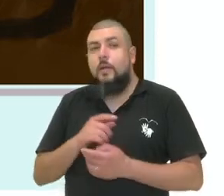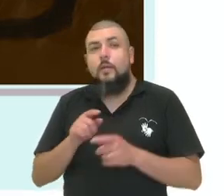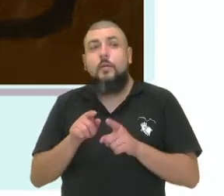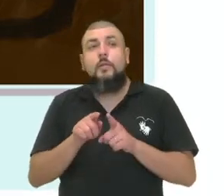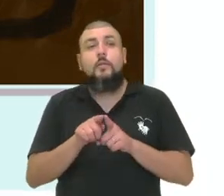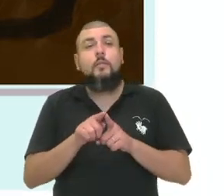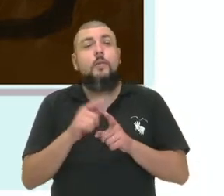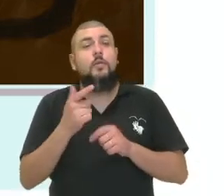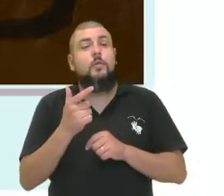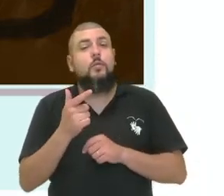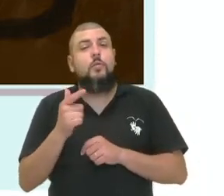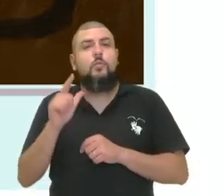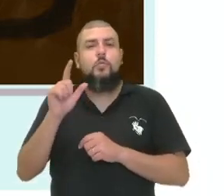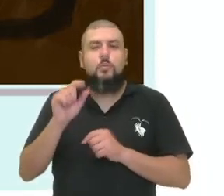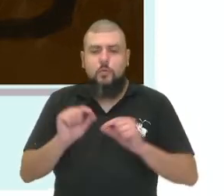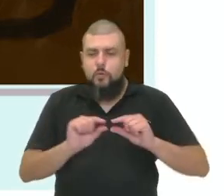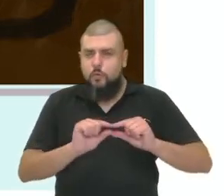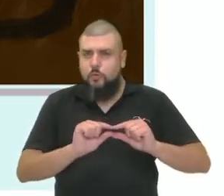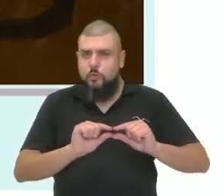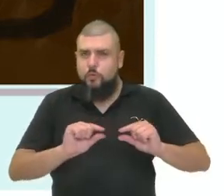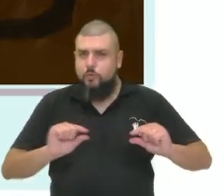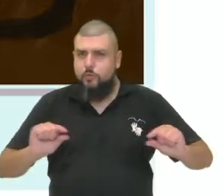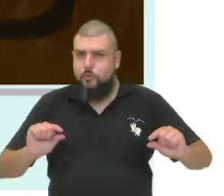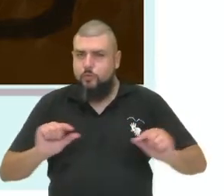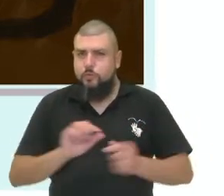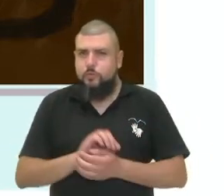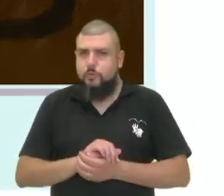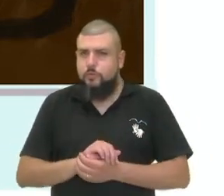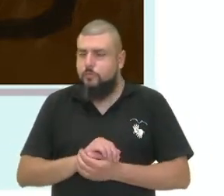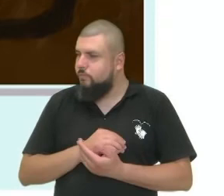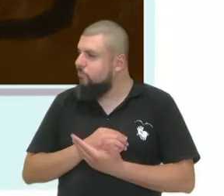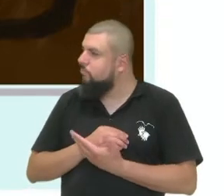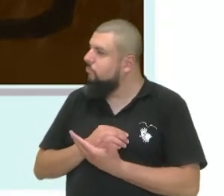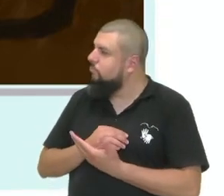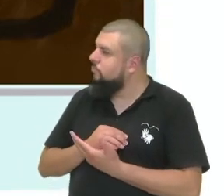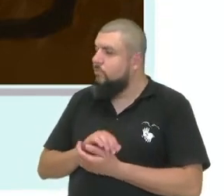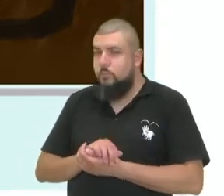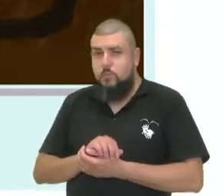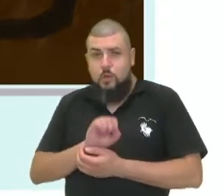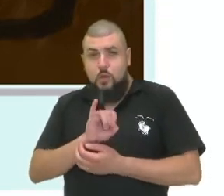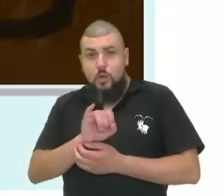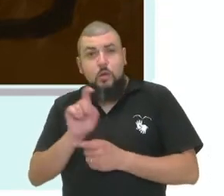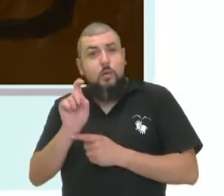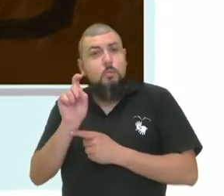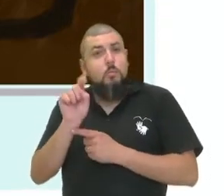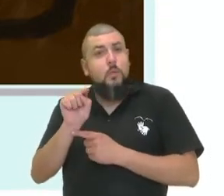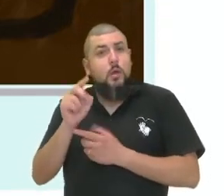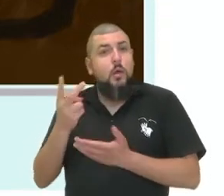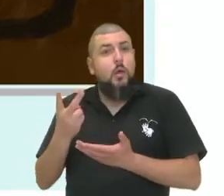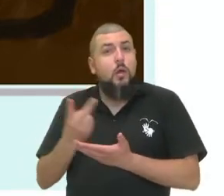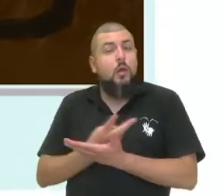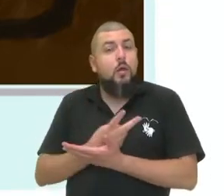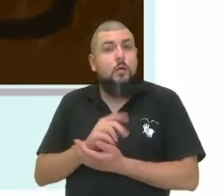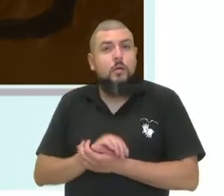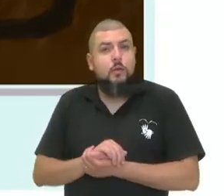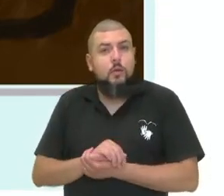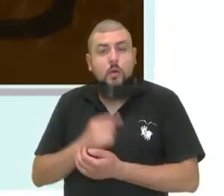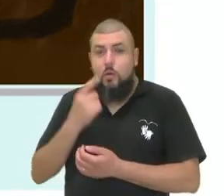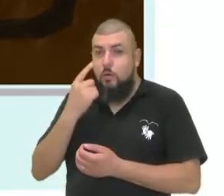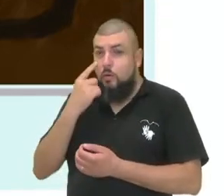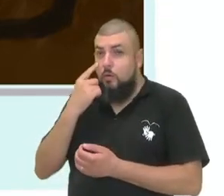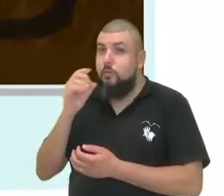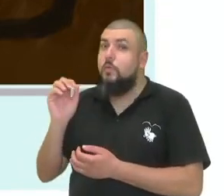clique em um polígono que tem 5 peças Master clicar errada eu sim né que o triângulo ele tem três vértices